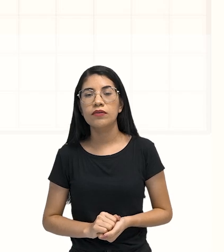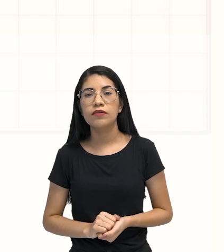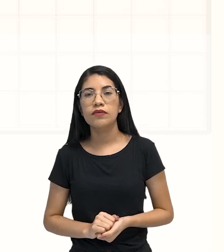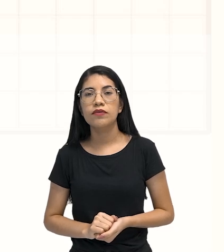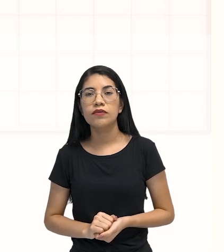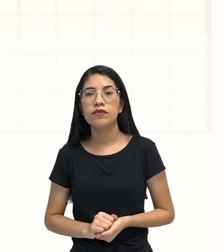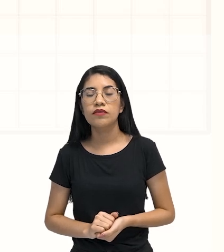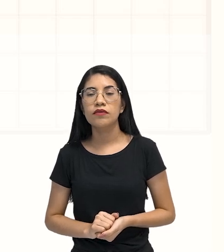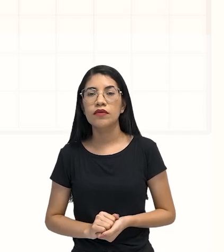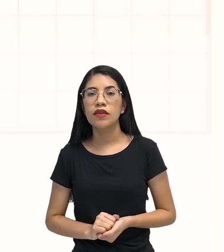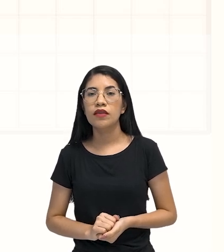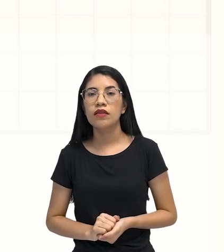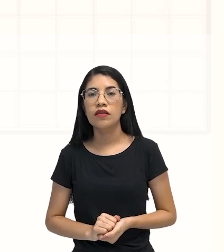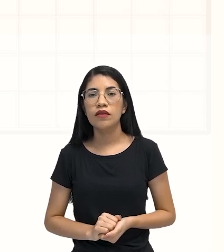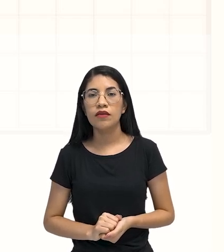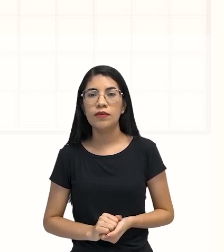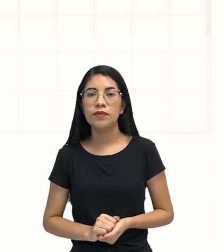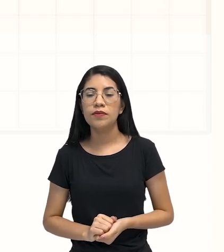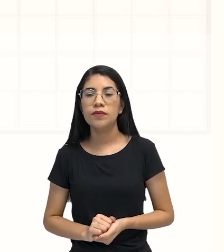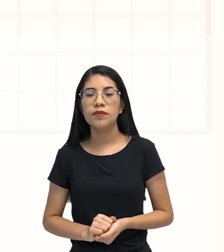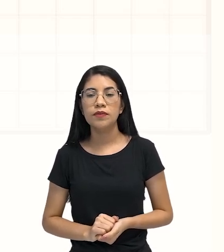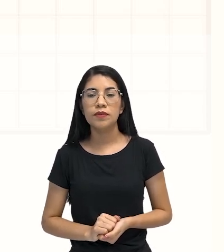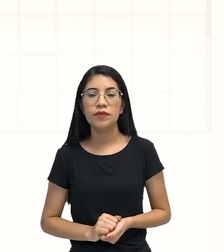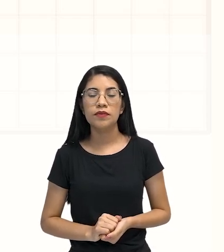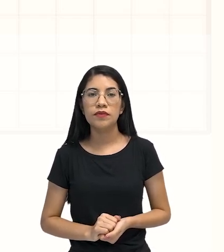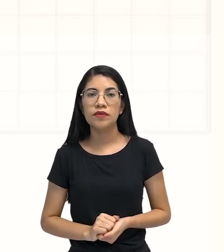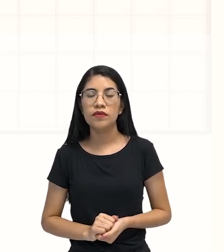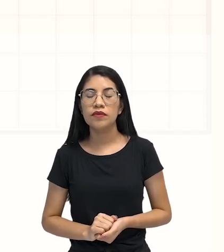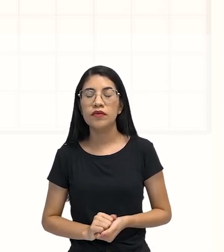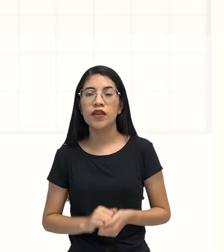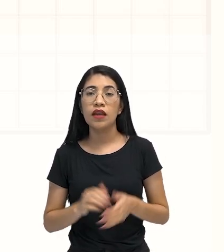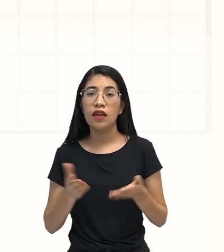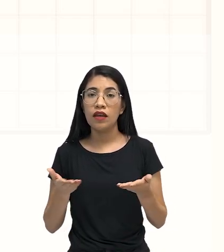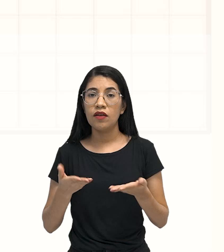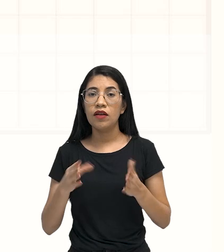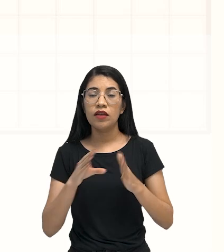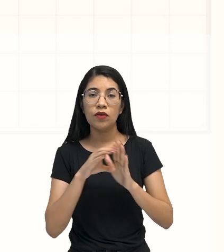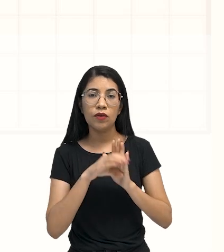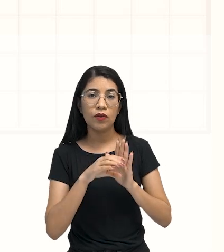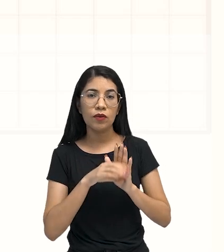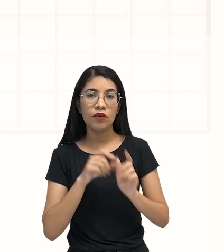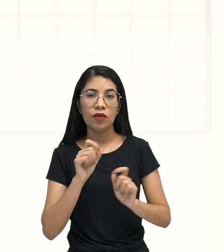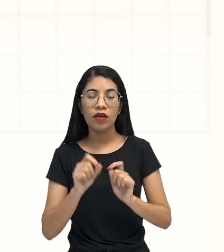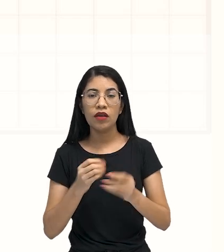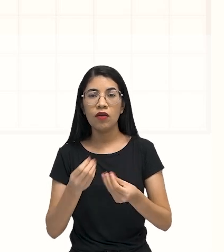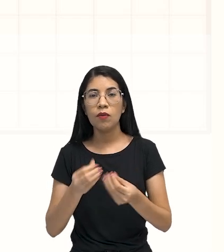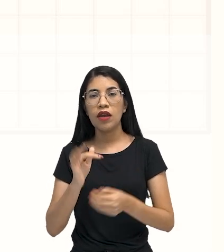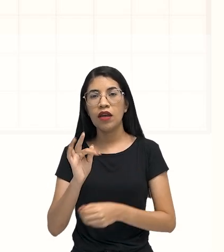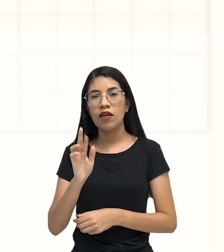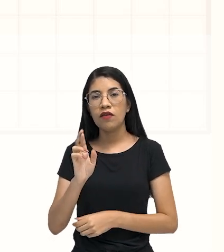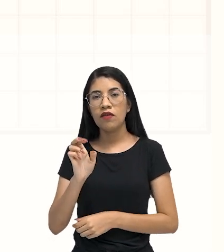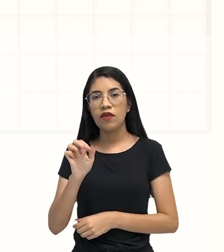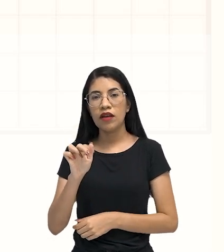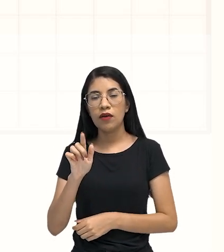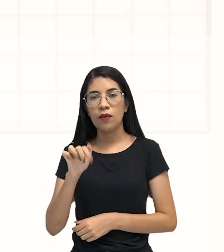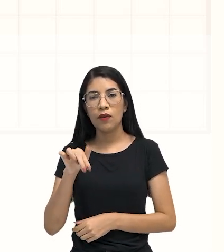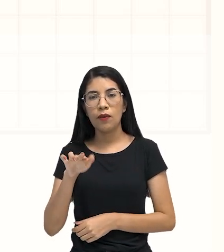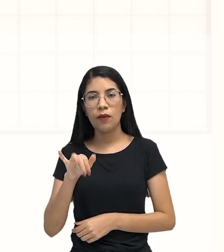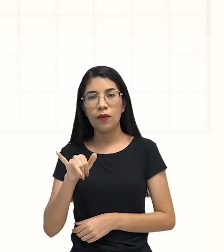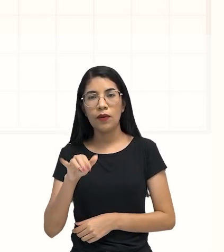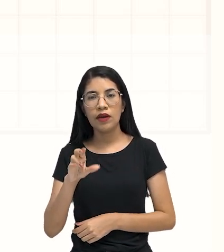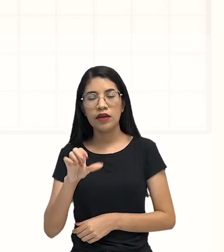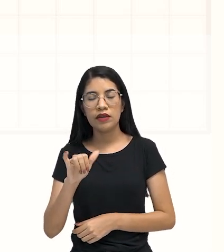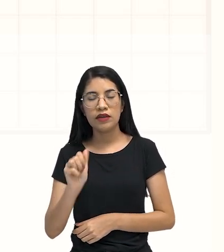Aí, nós temos agora uma definição para frequência